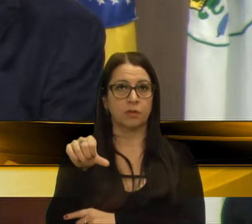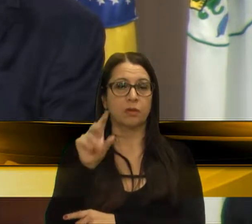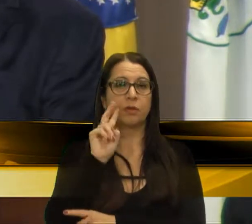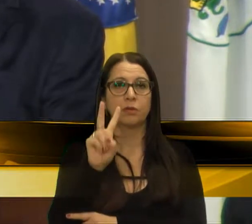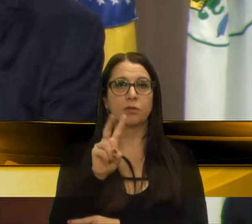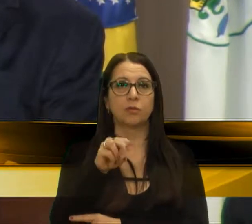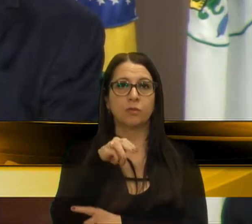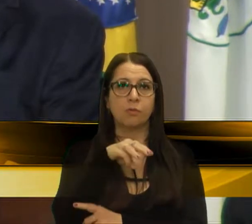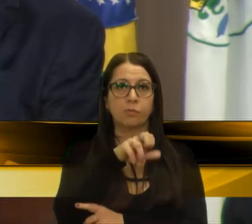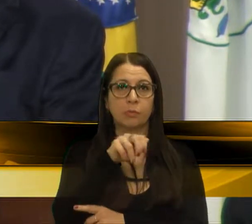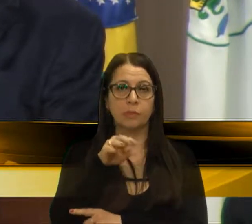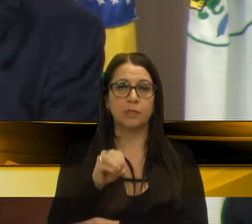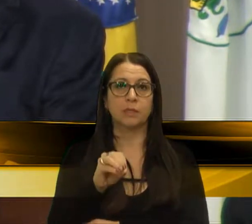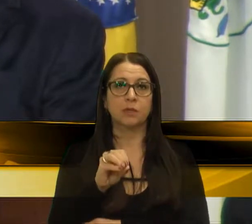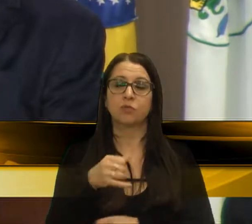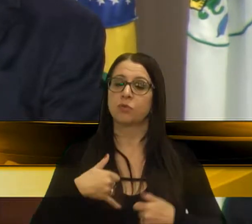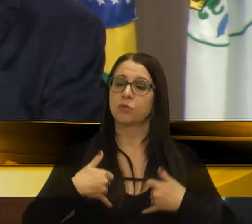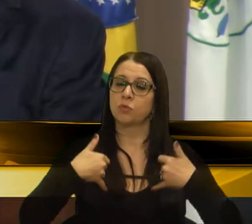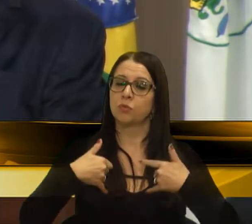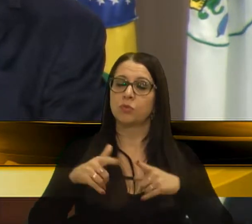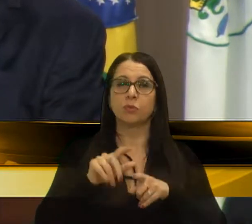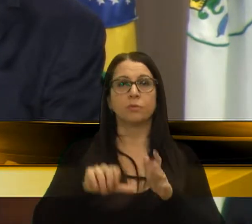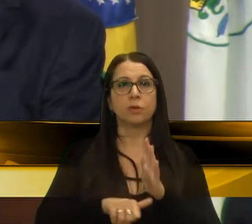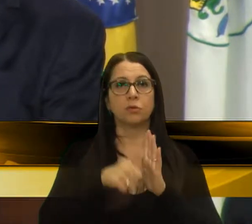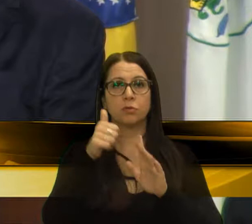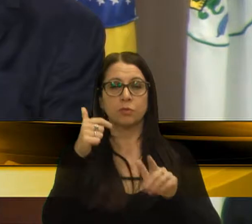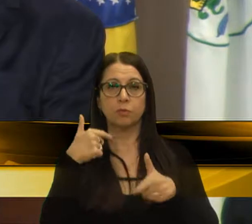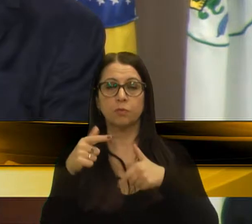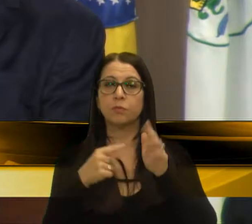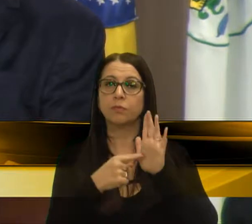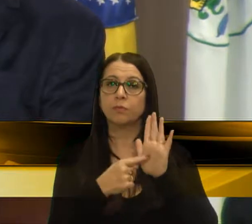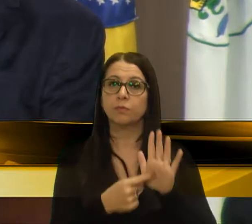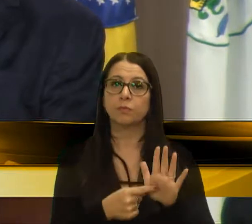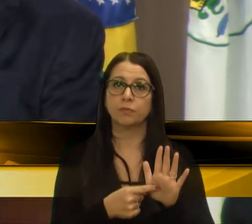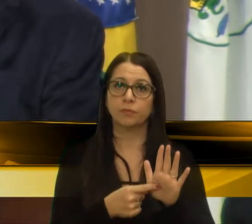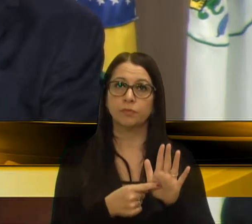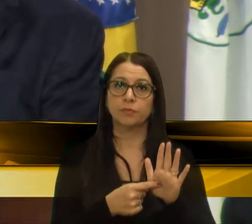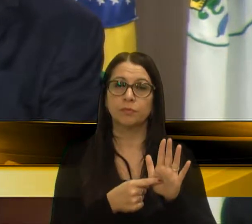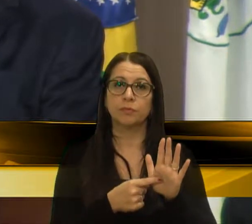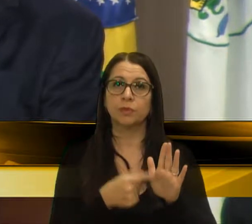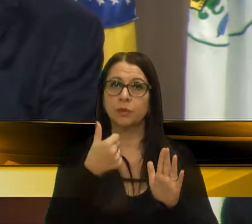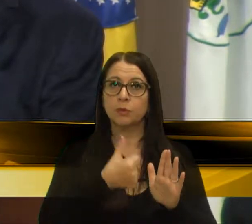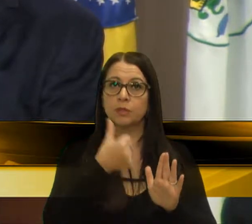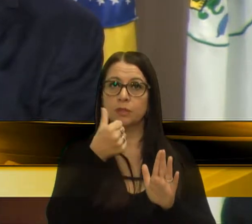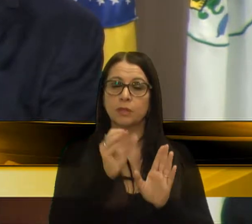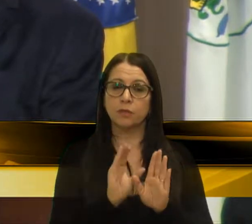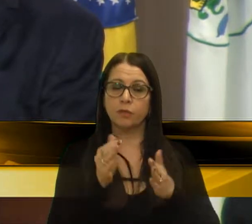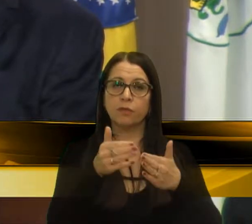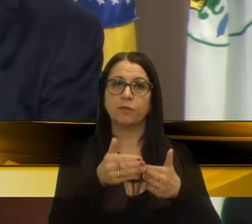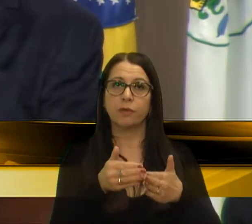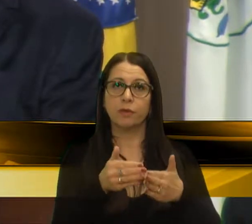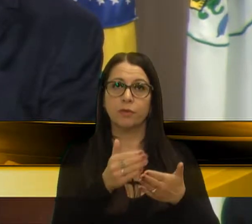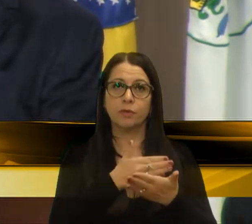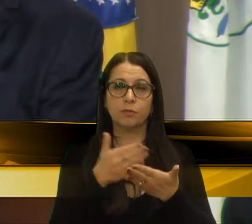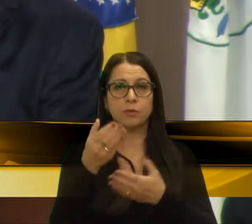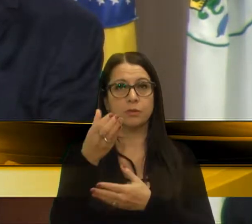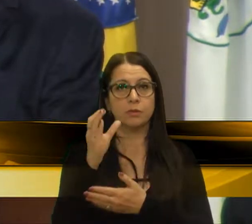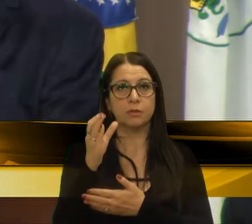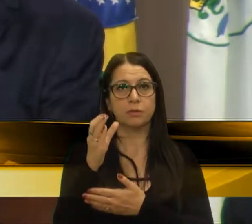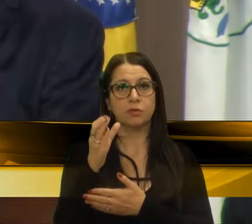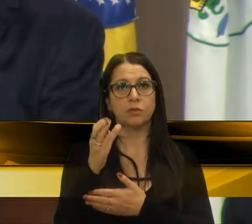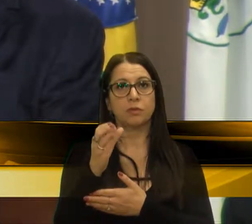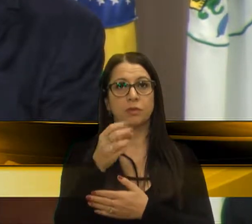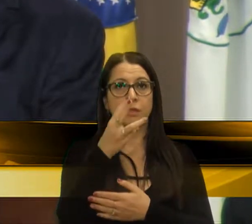menção honrosa como um dos melhores trabalhos apresentados no 6º Fórum de Iniciação Científica em Clínica